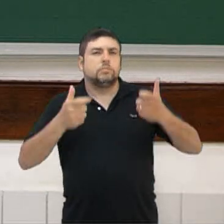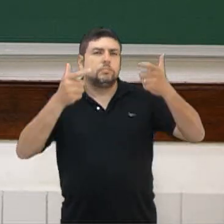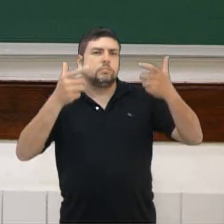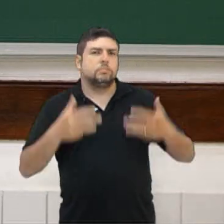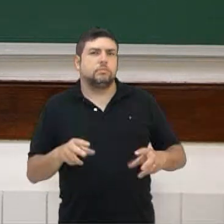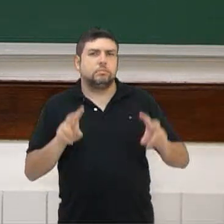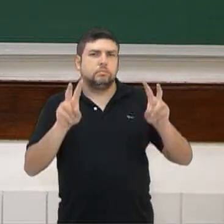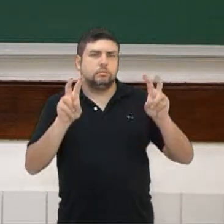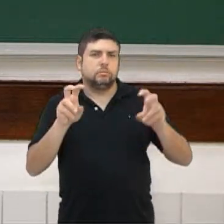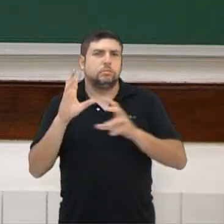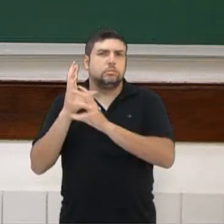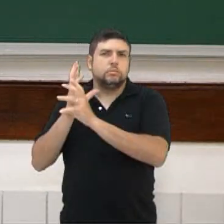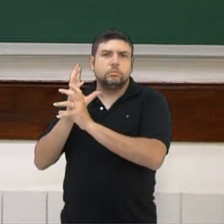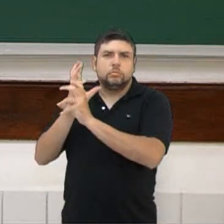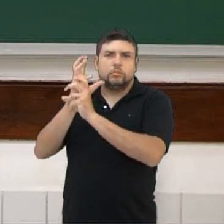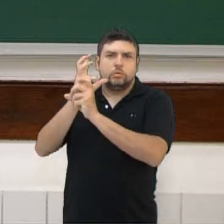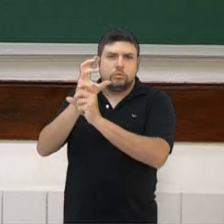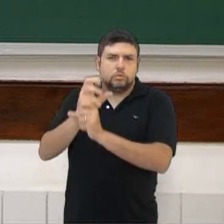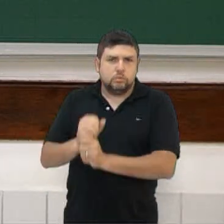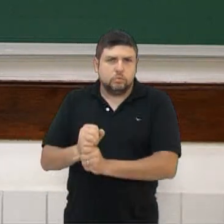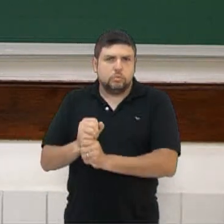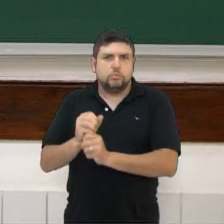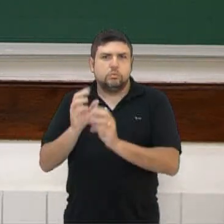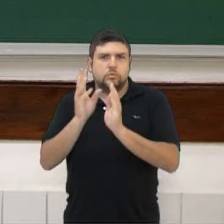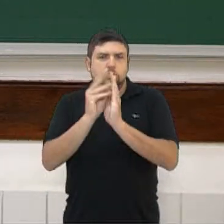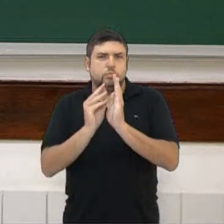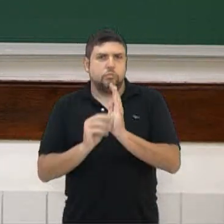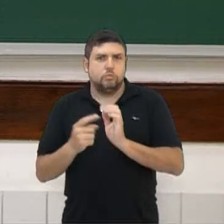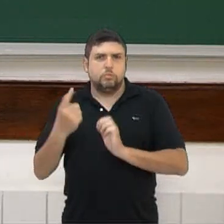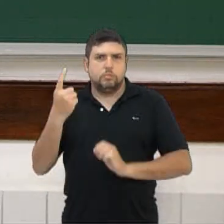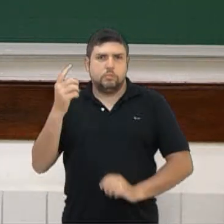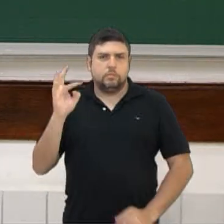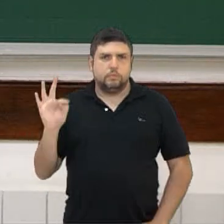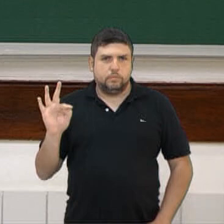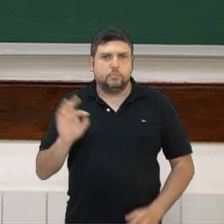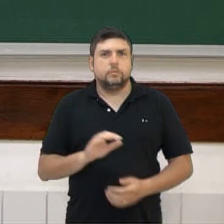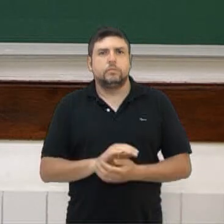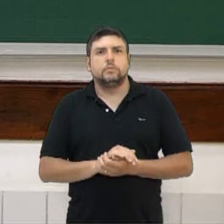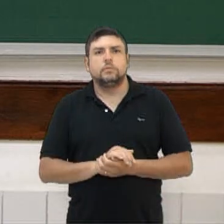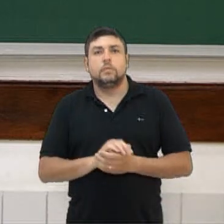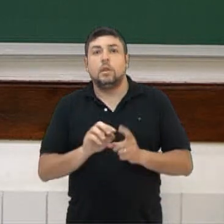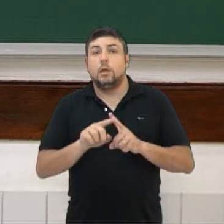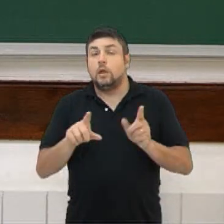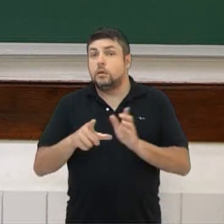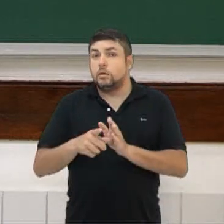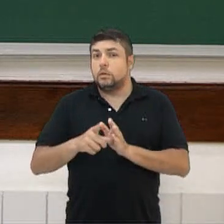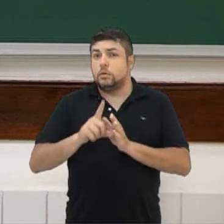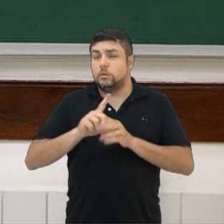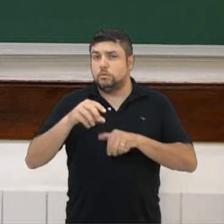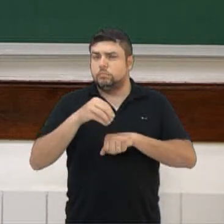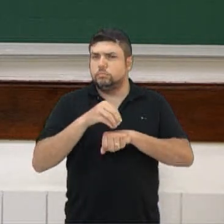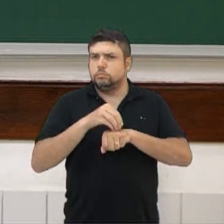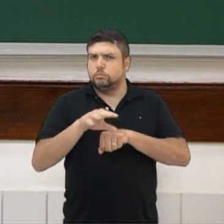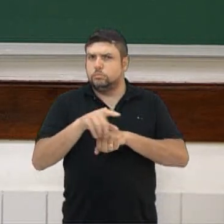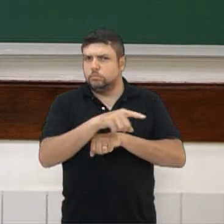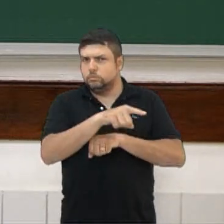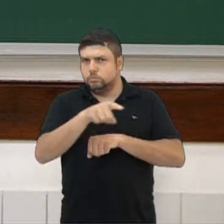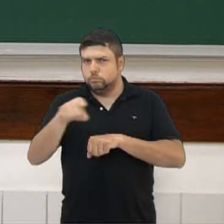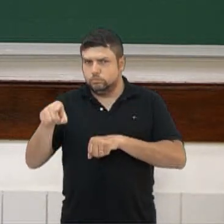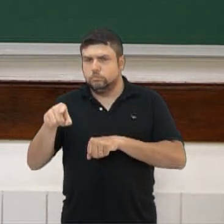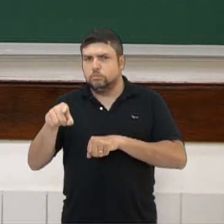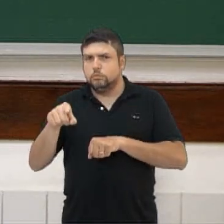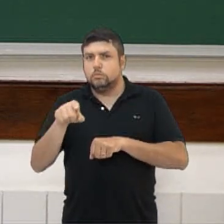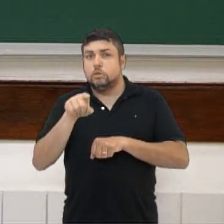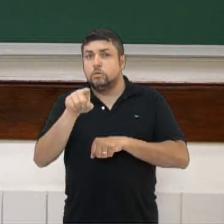sobre retomada de conteúdos do primeiro trimestre, tá? Mas antes, eu tenho um recadinho bem especial para você que só